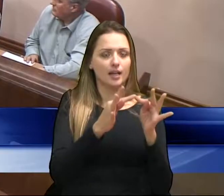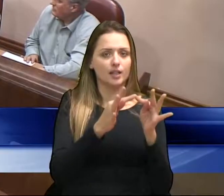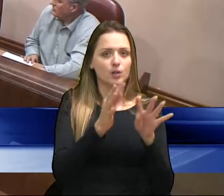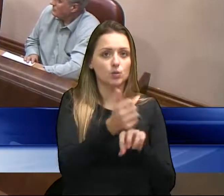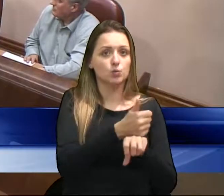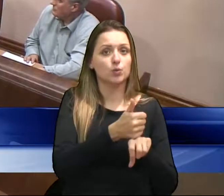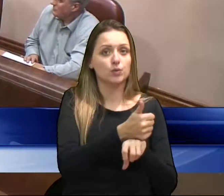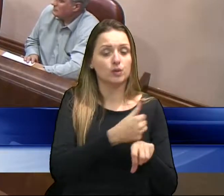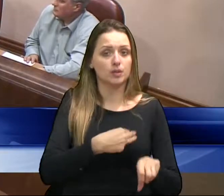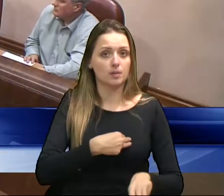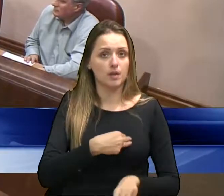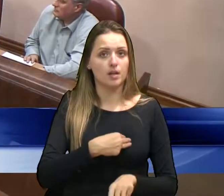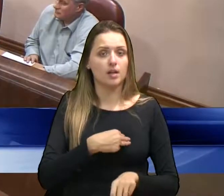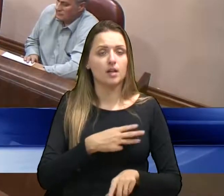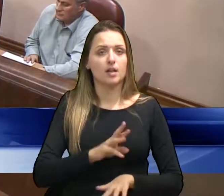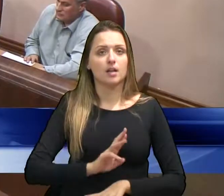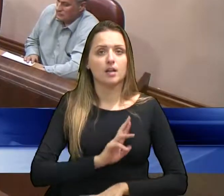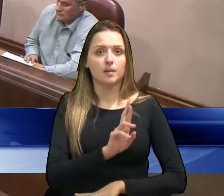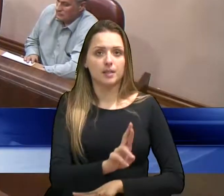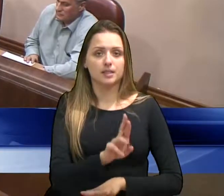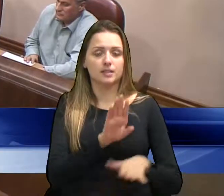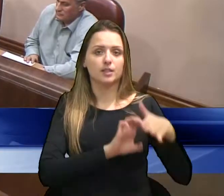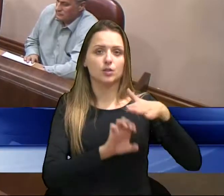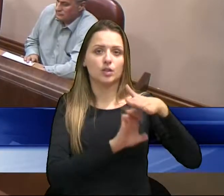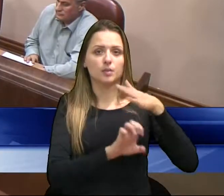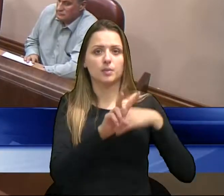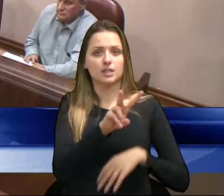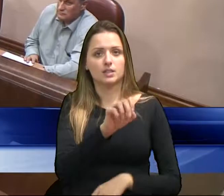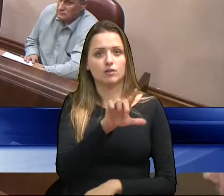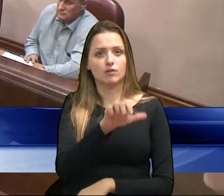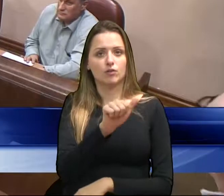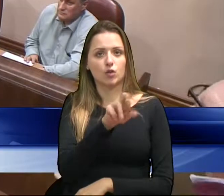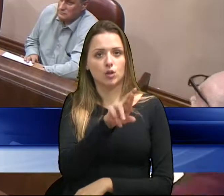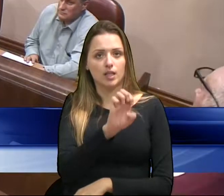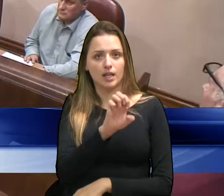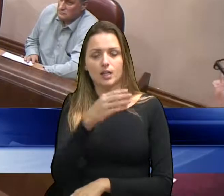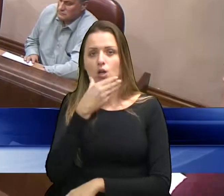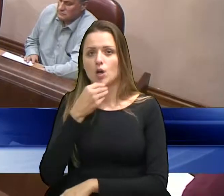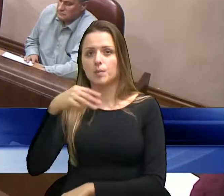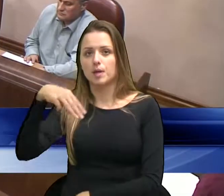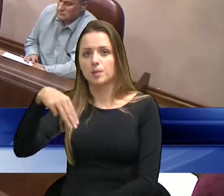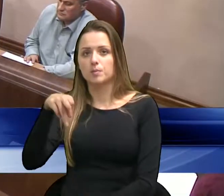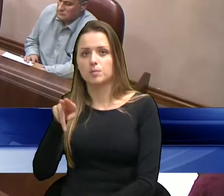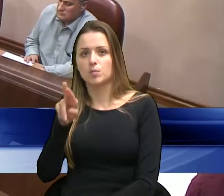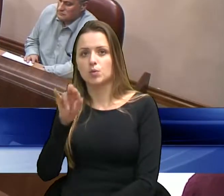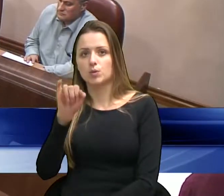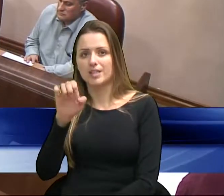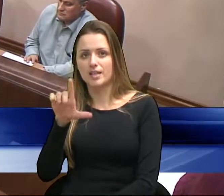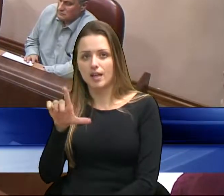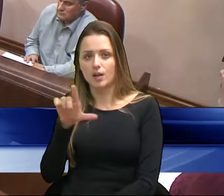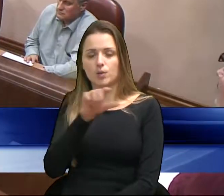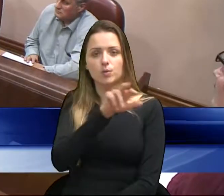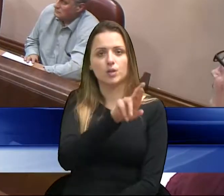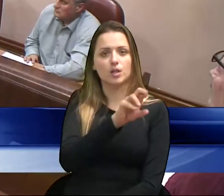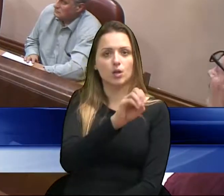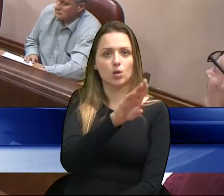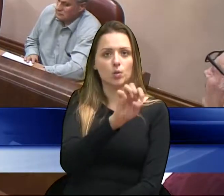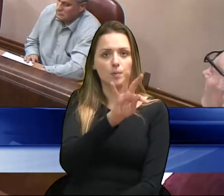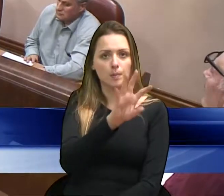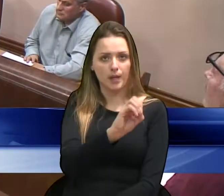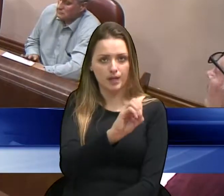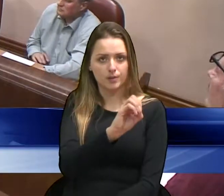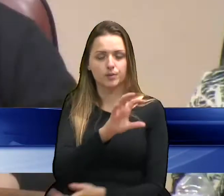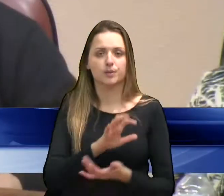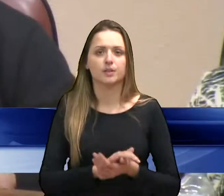Polo, representando a empresa Volare, senhor Muriel Bandeira e Roberto Poloni. Então, quero também